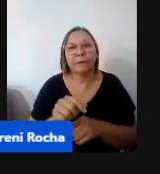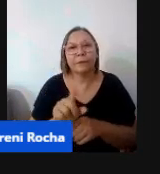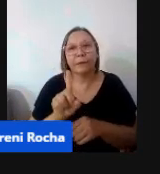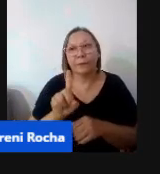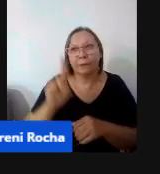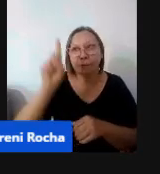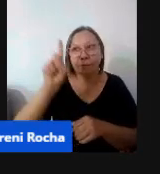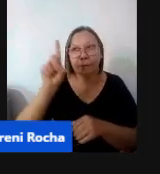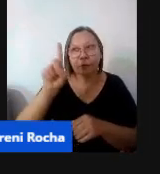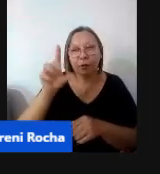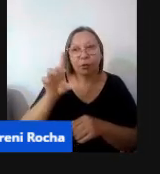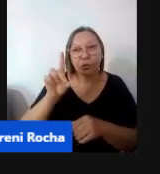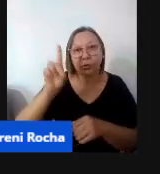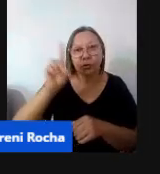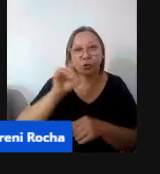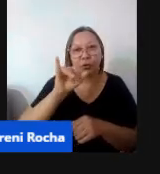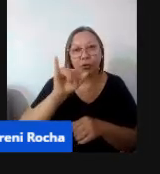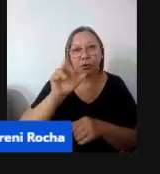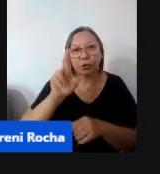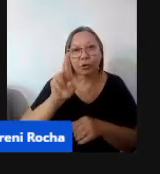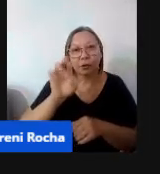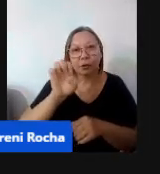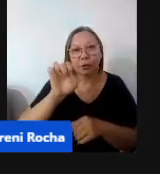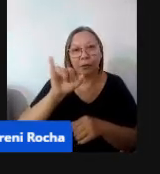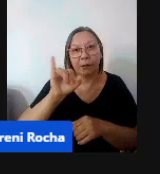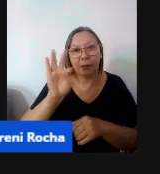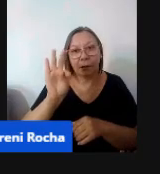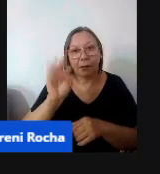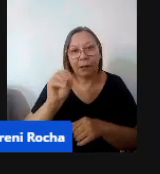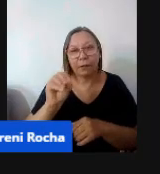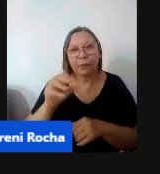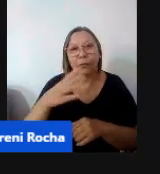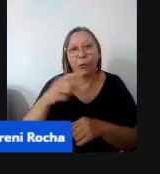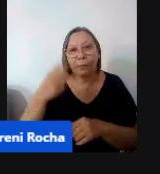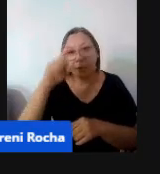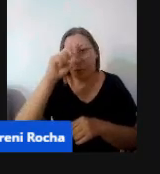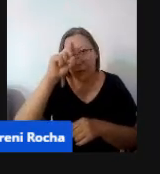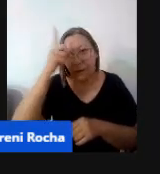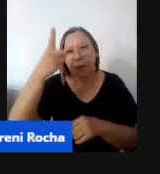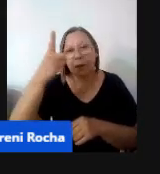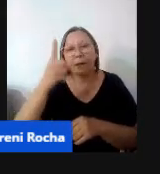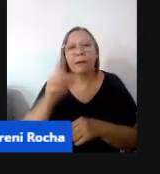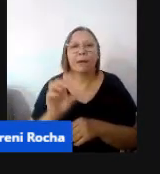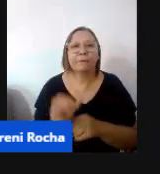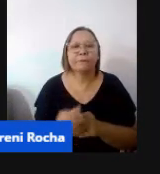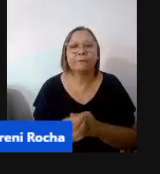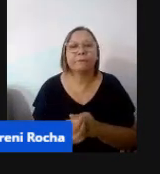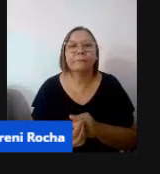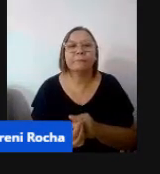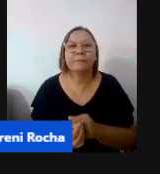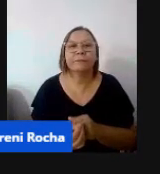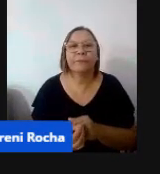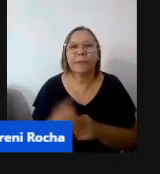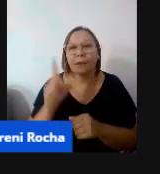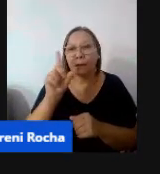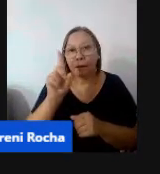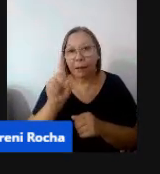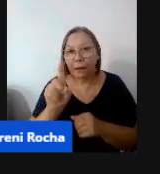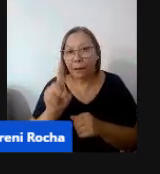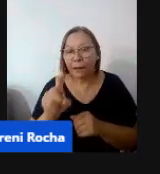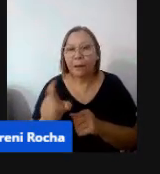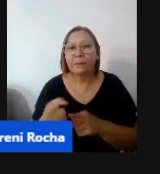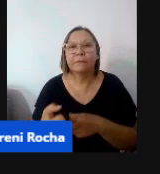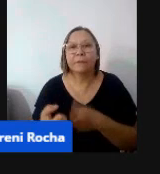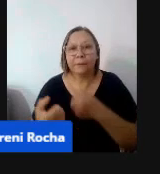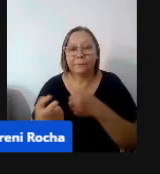direito da tela, chamado criar um design, tá certo? Quando você clica aqui, ele te dá algumas opções de